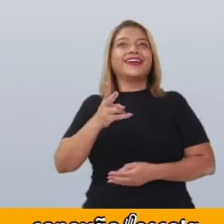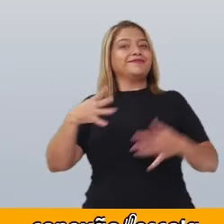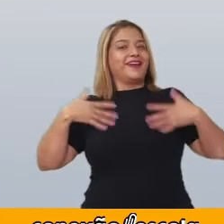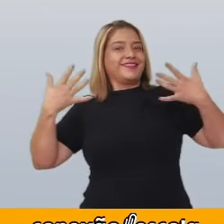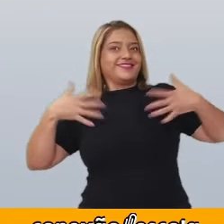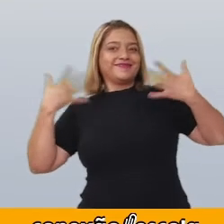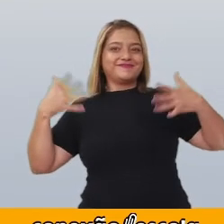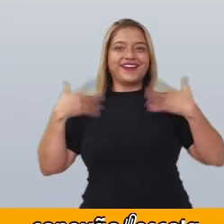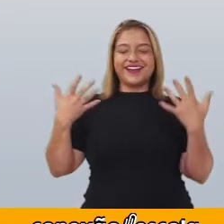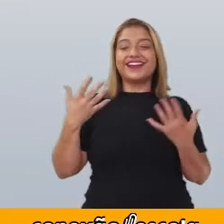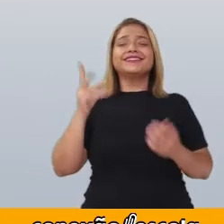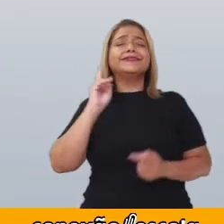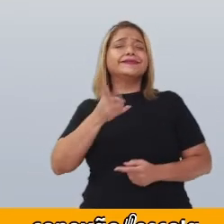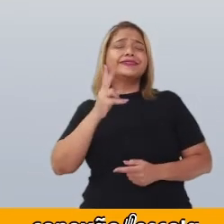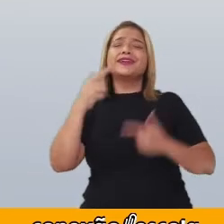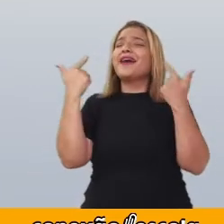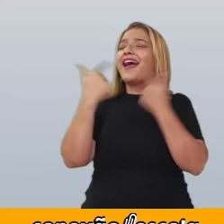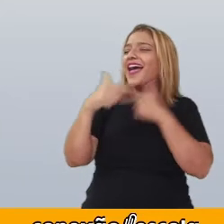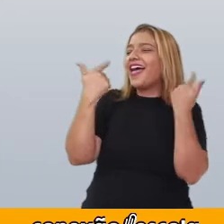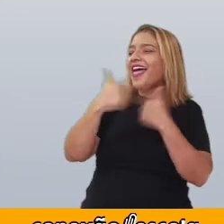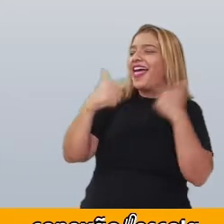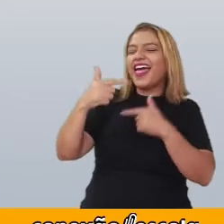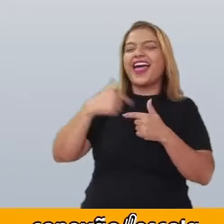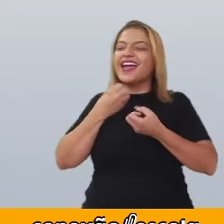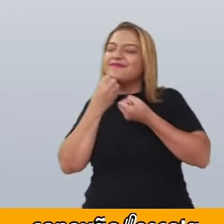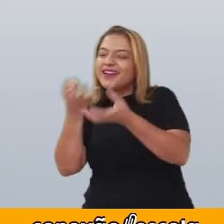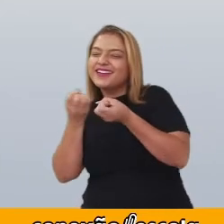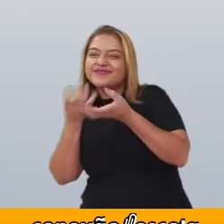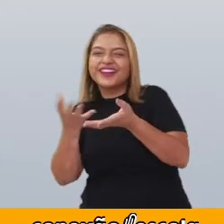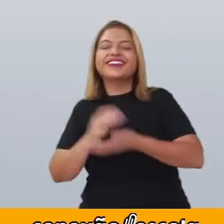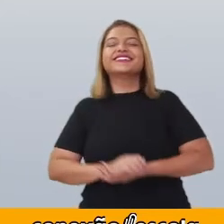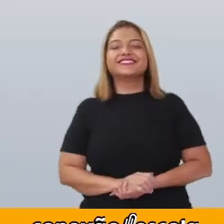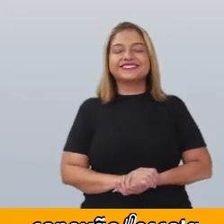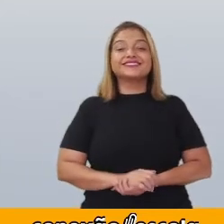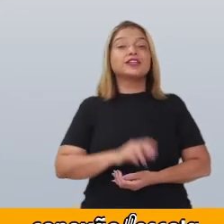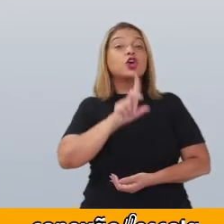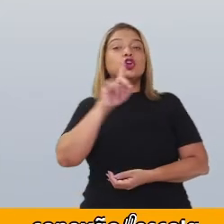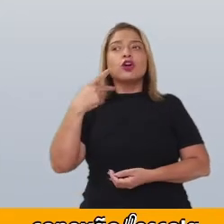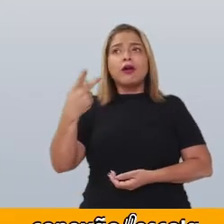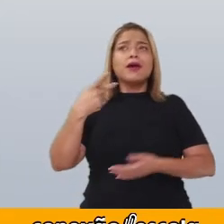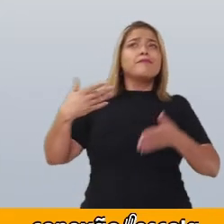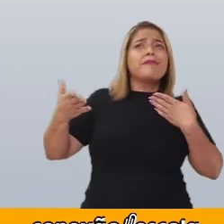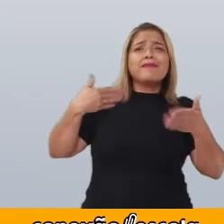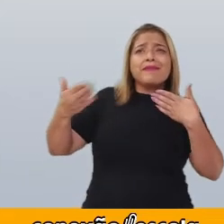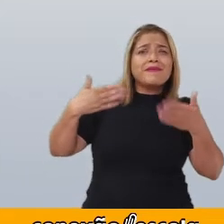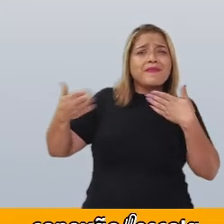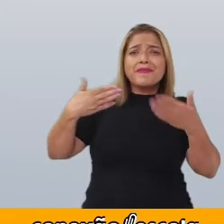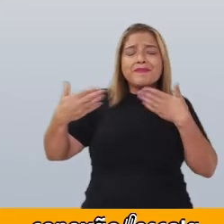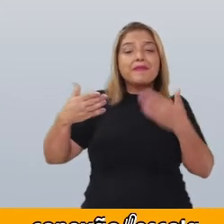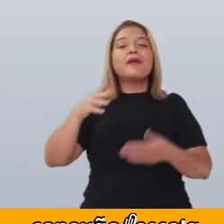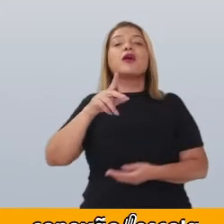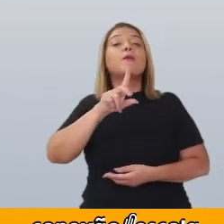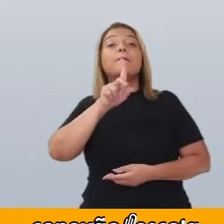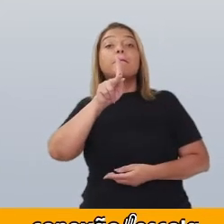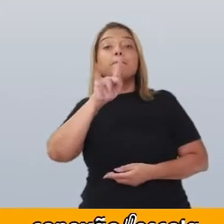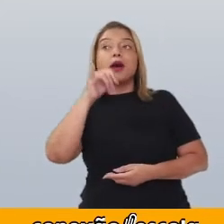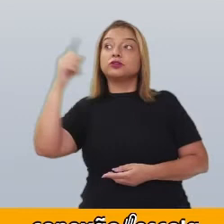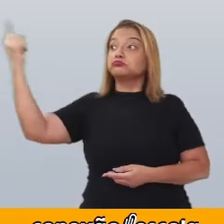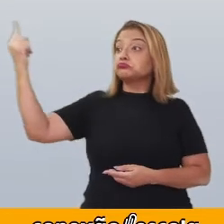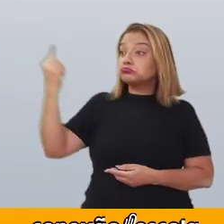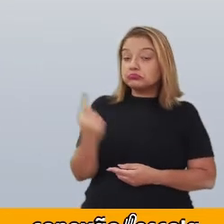animada. Ria de tudo que eu falava. Depois de muita conversa, o pai da Rita